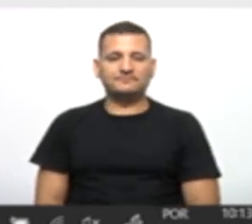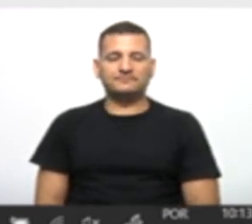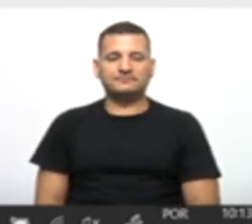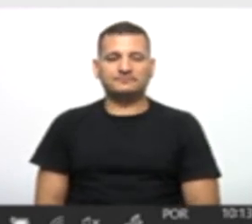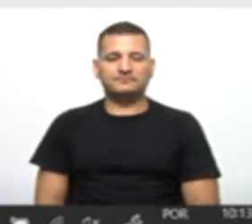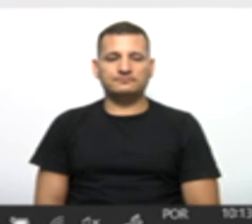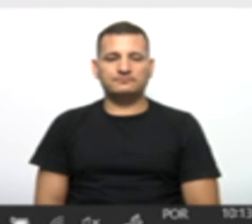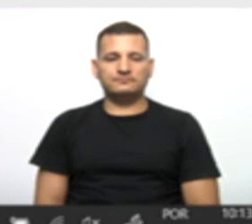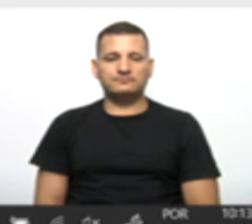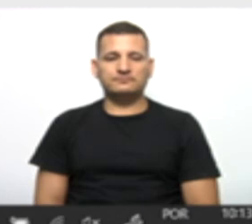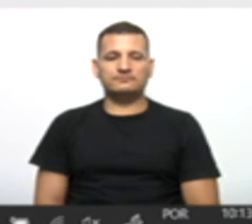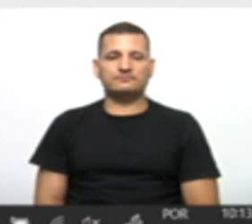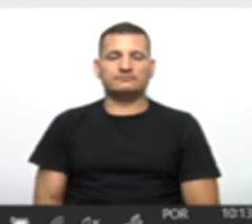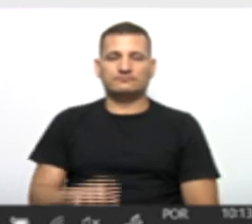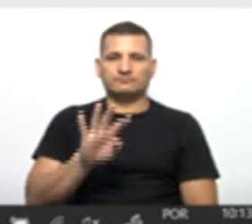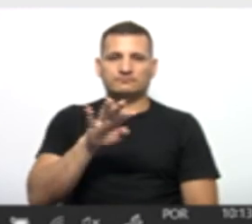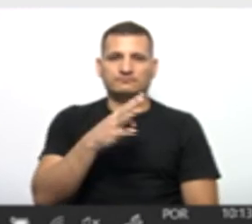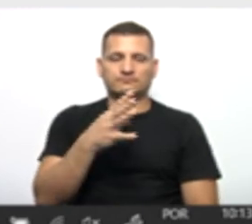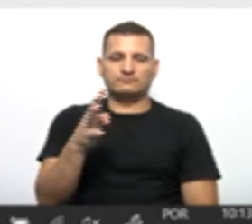tarefas.